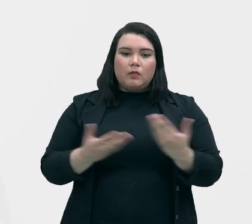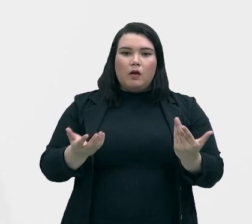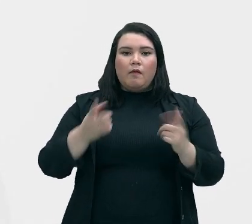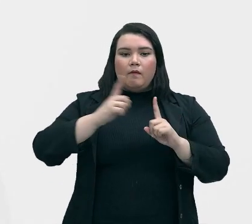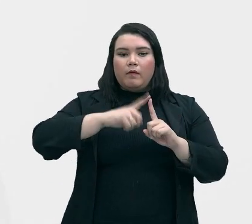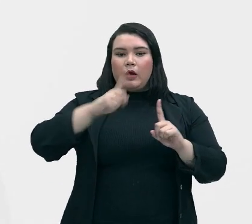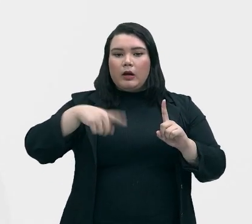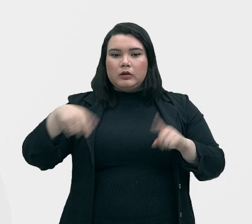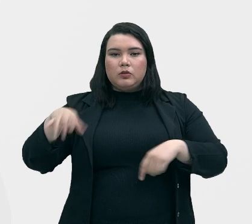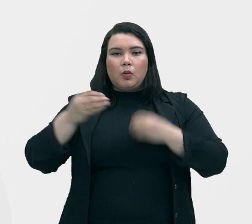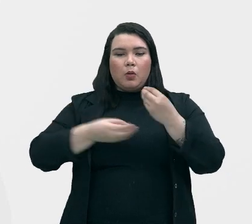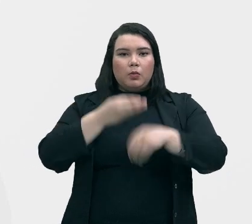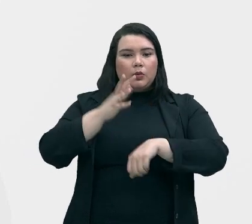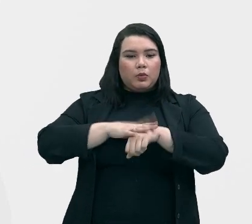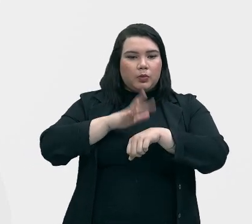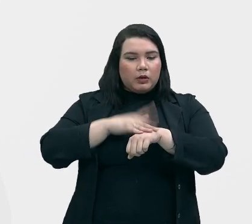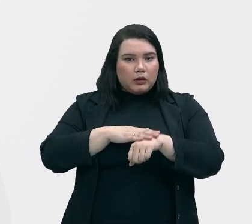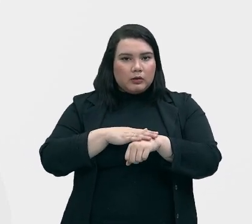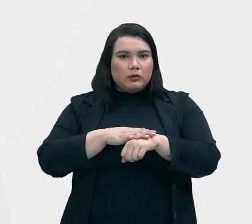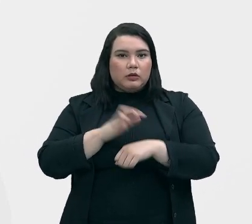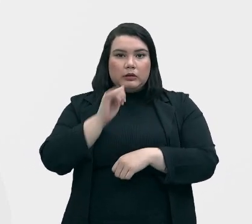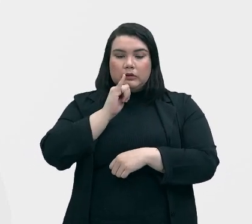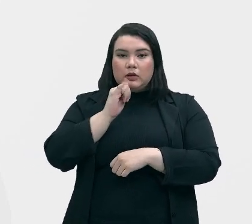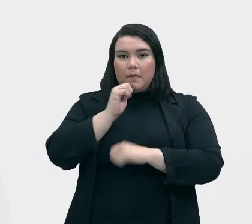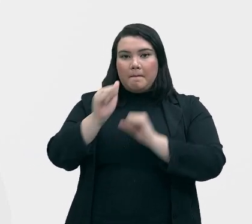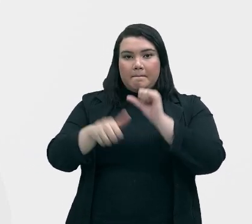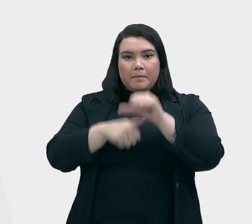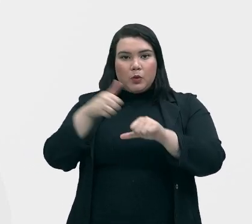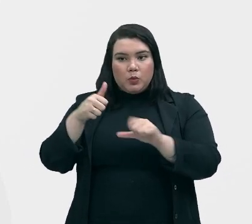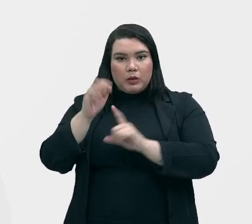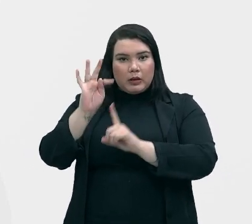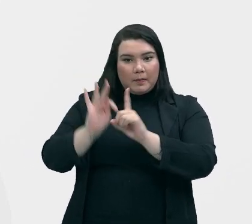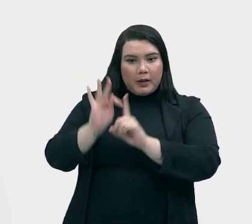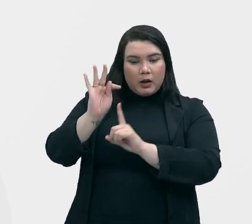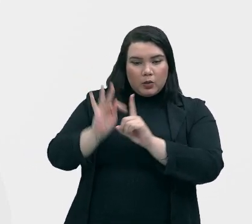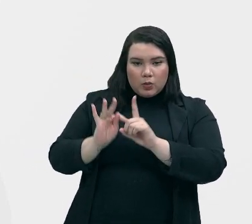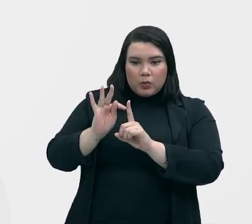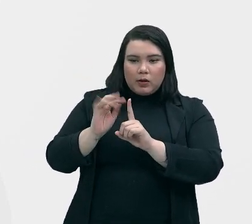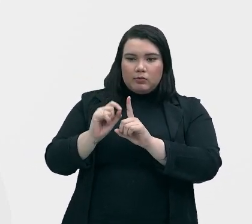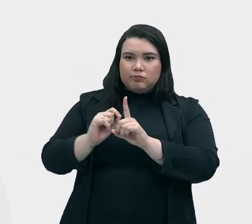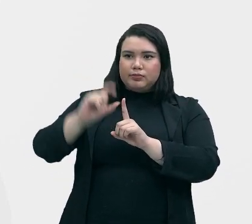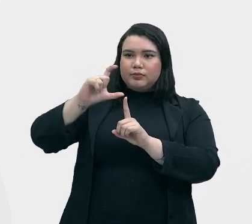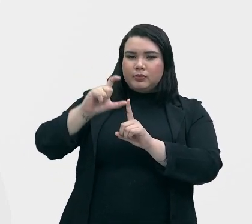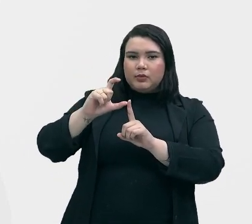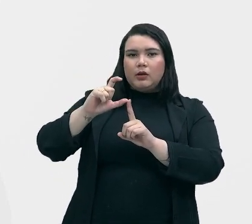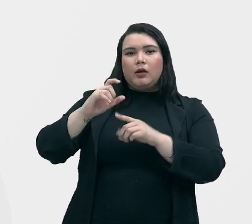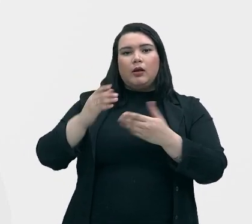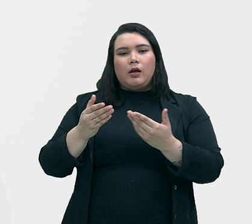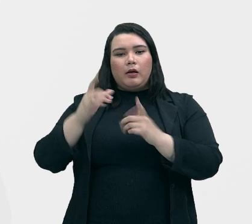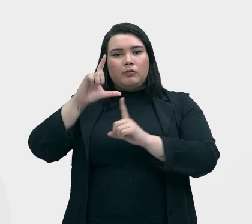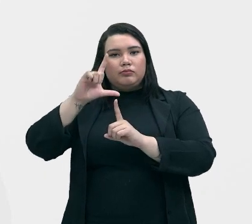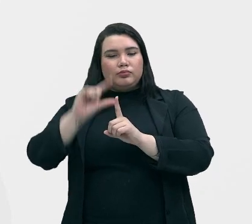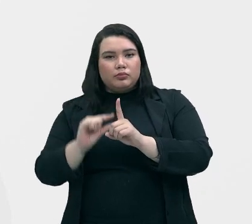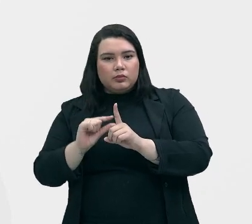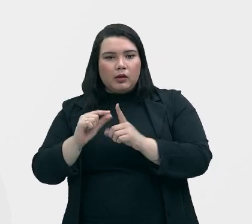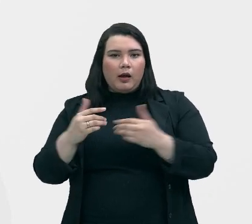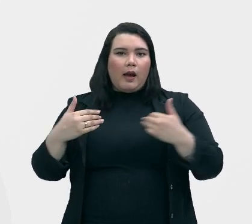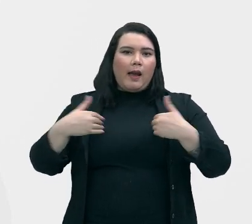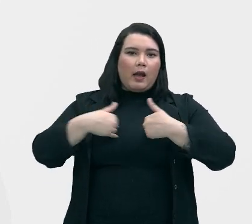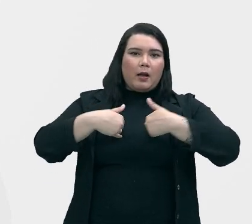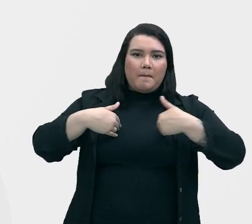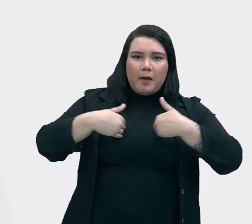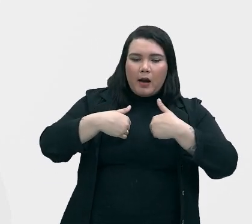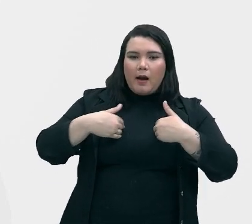vetores de doença. Então, assim, mudou a temperatura, vai haver uma migração tanto de animais,